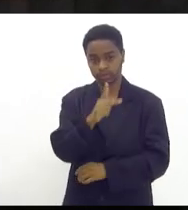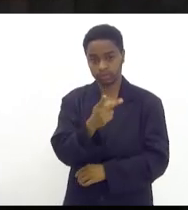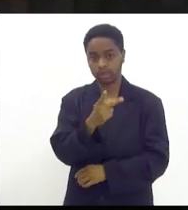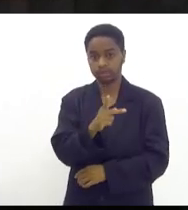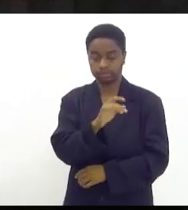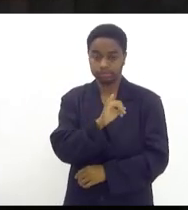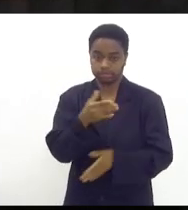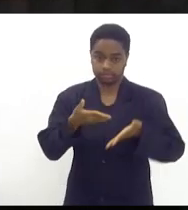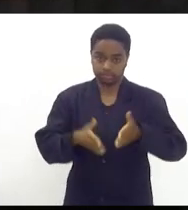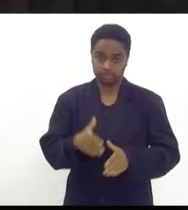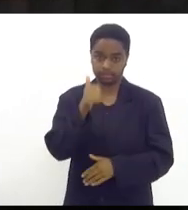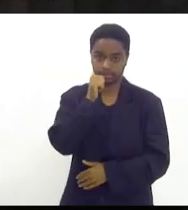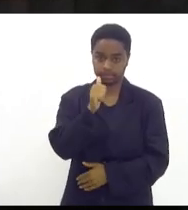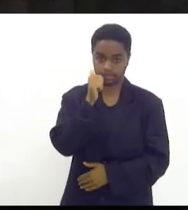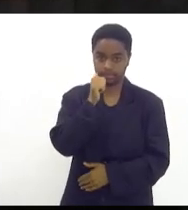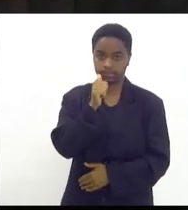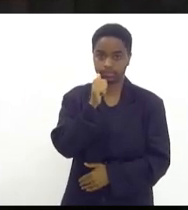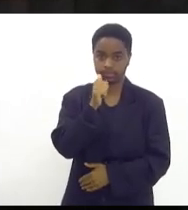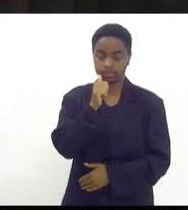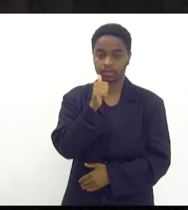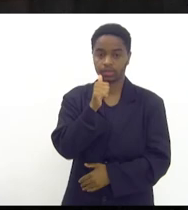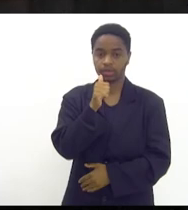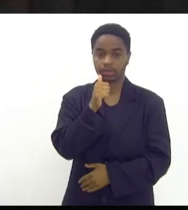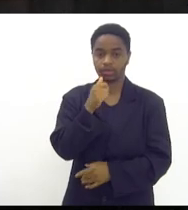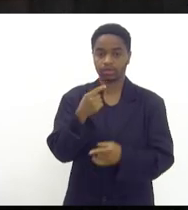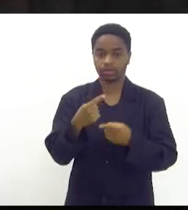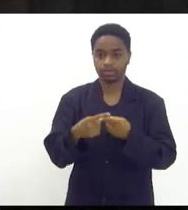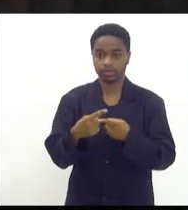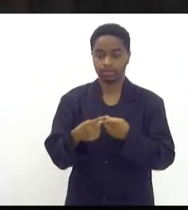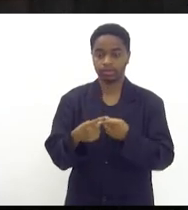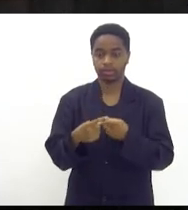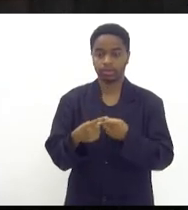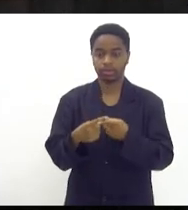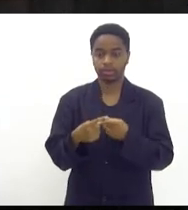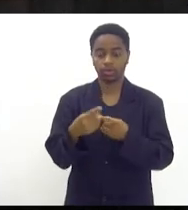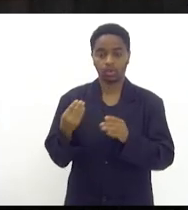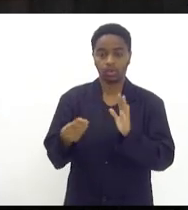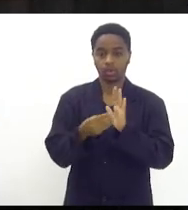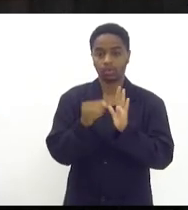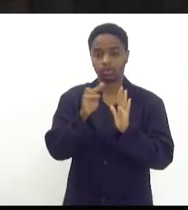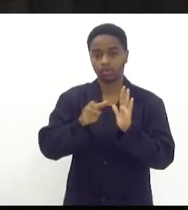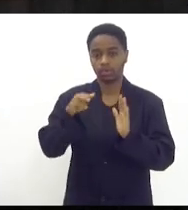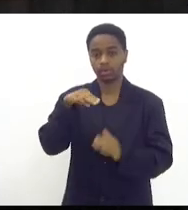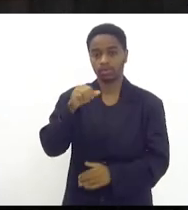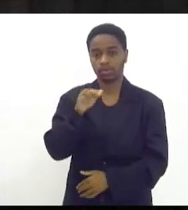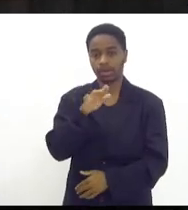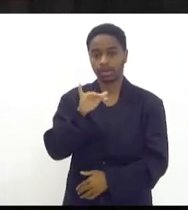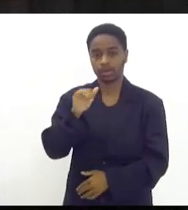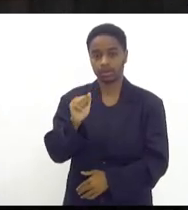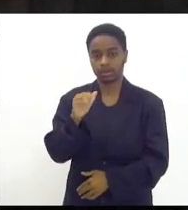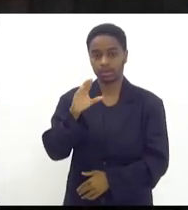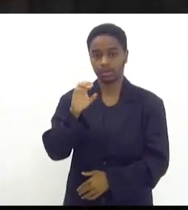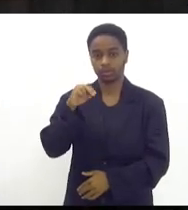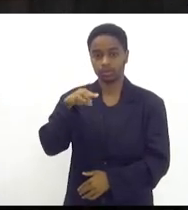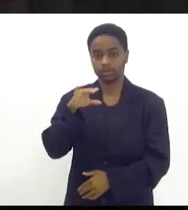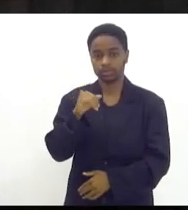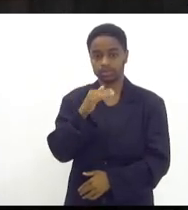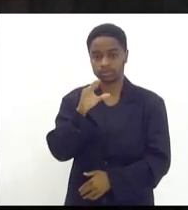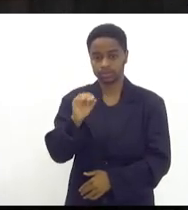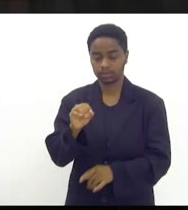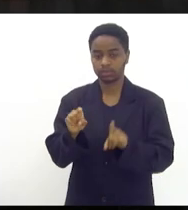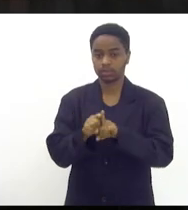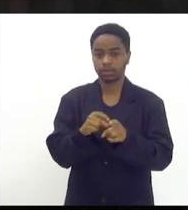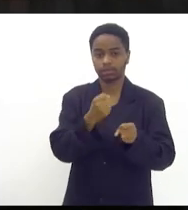fosse o caso, e que acabou acontecendo que era, Maria da Conceição, e que ele construiria uma